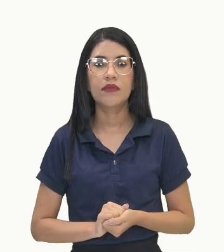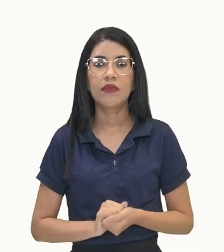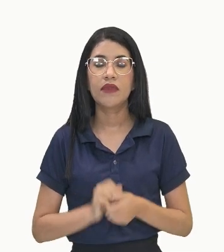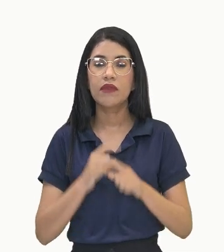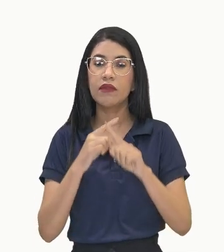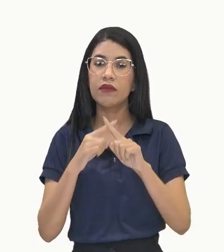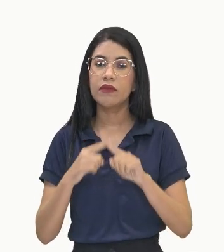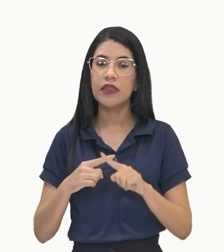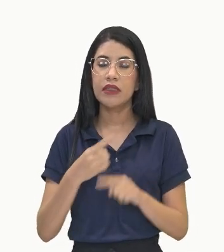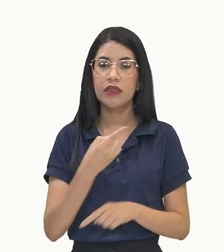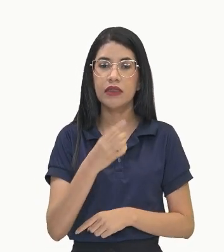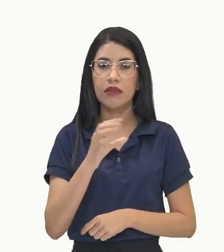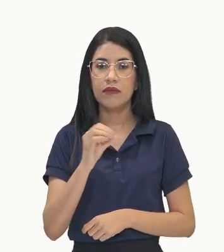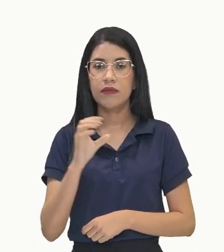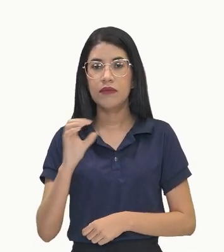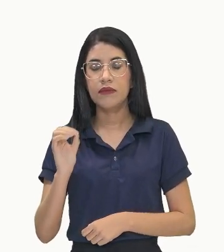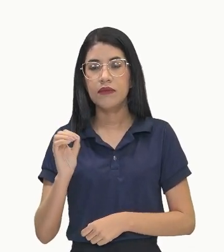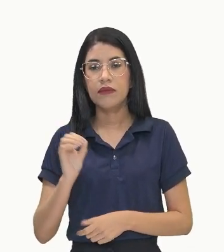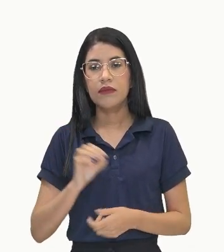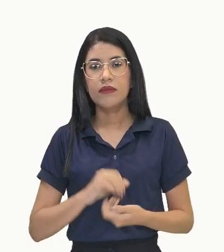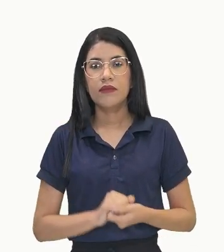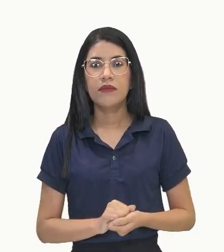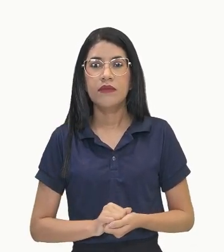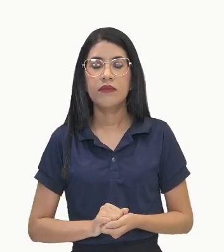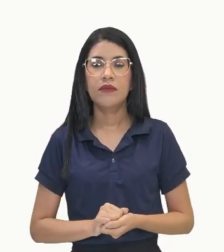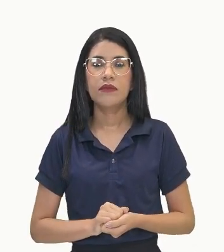vezes o 100, tá?